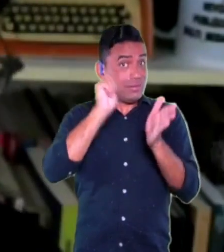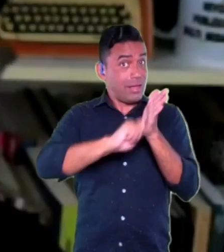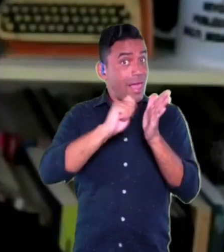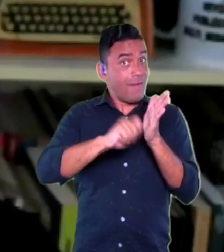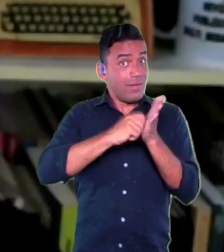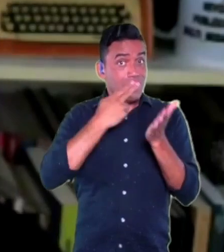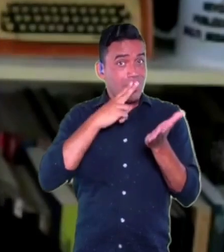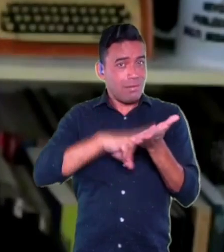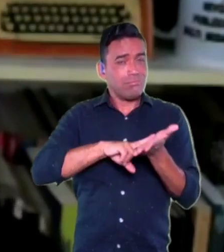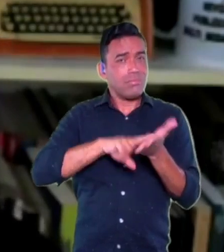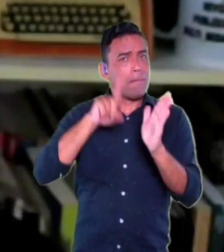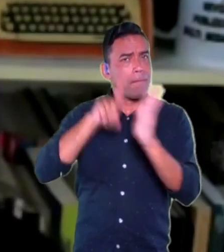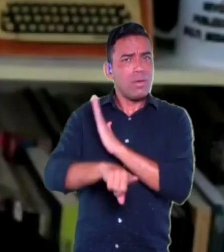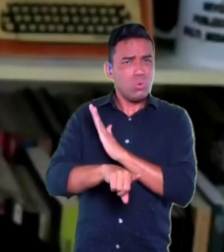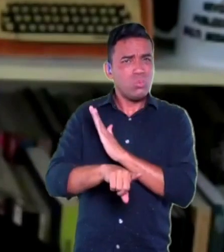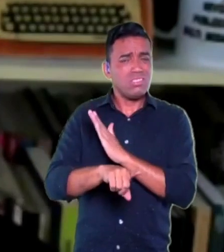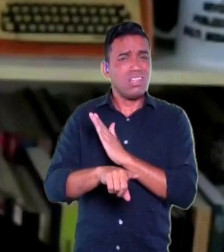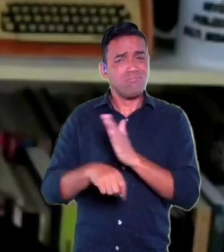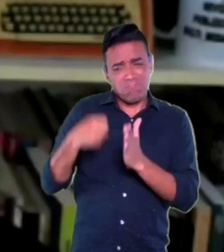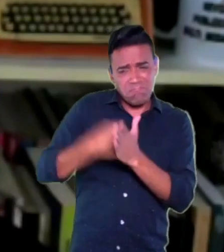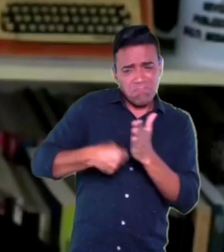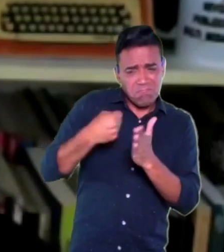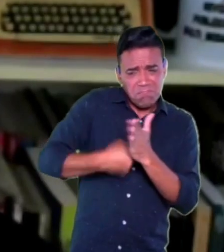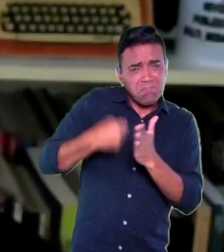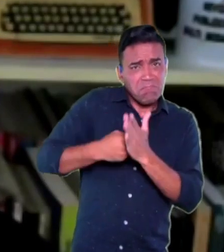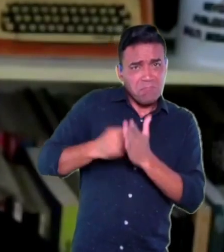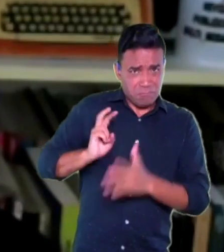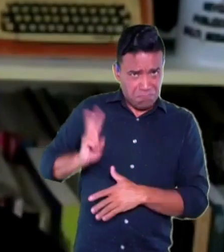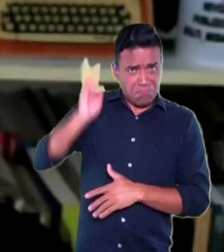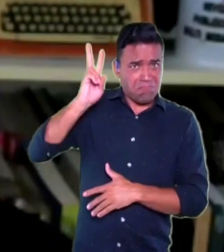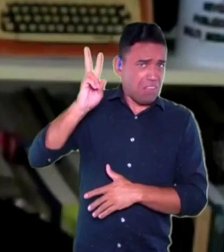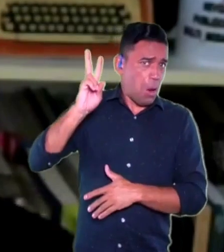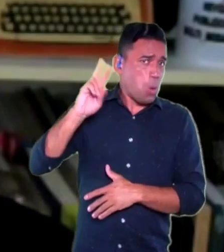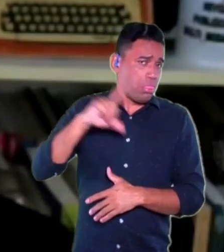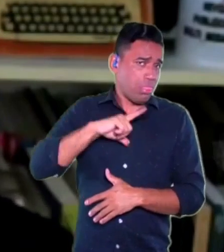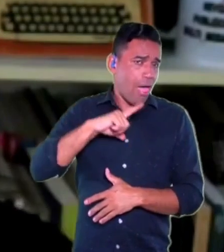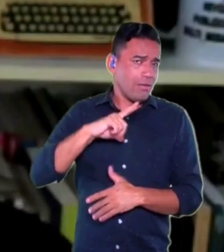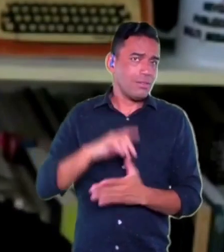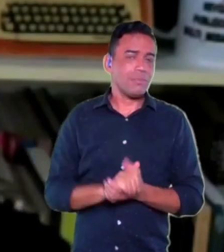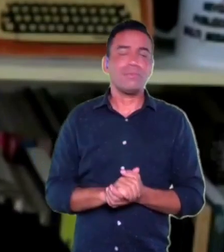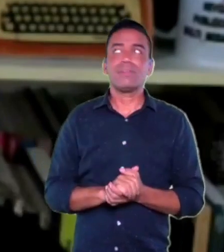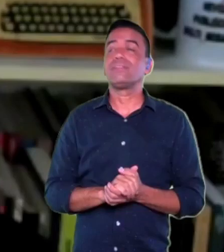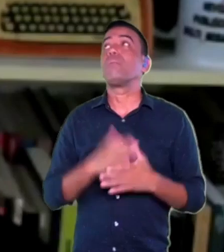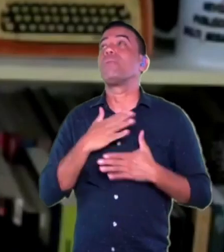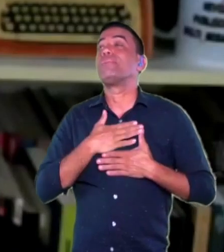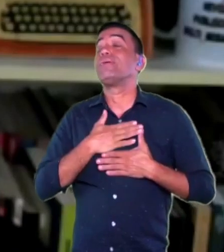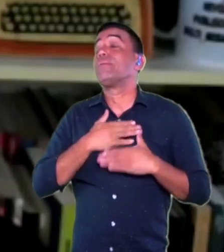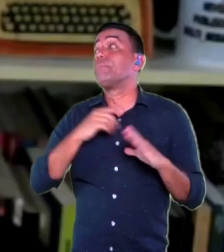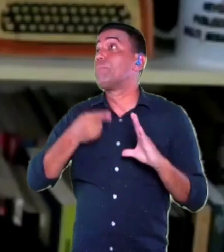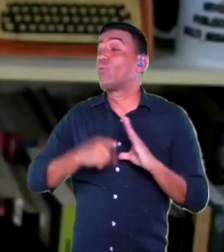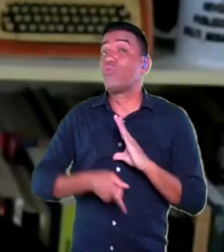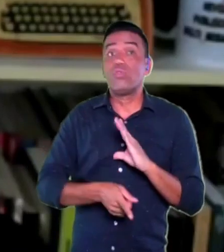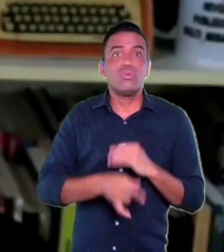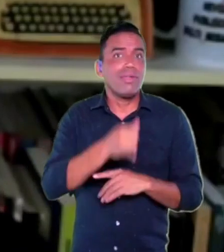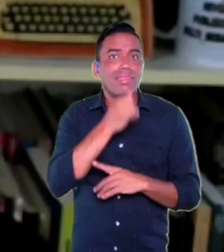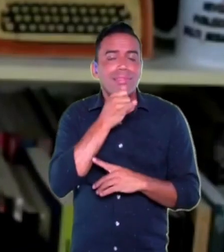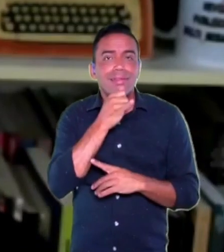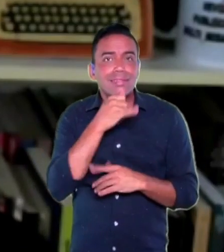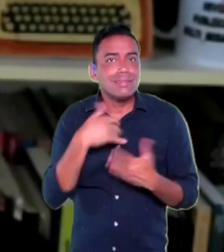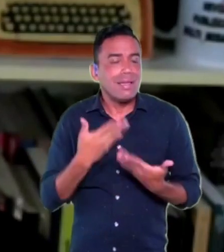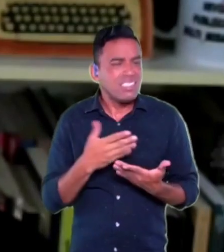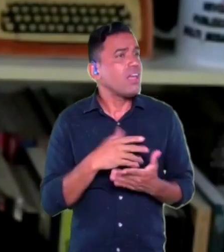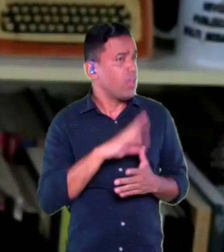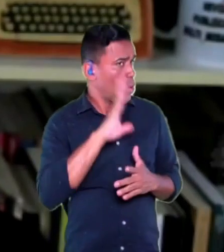pergunta: terá valido a pena a persistência? Isso me dá uma profunda tristeza. Eu achei